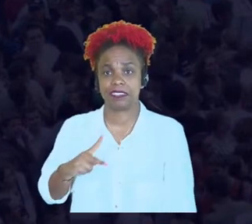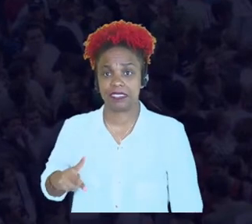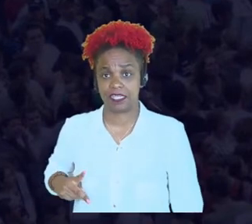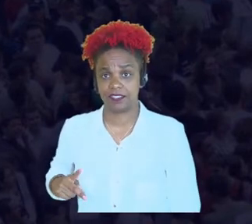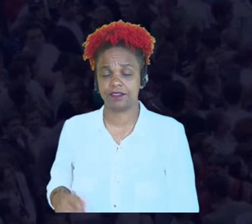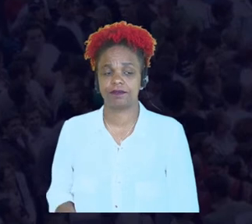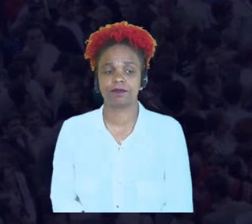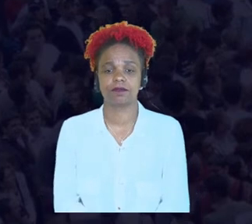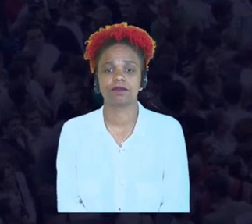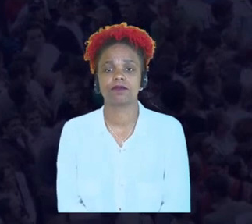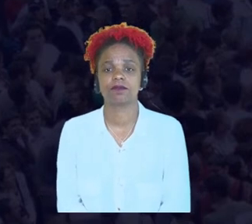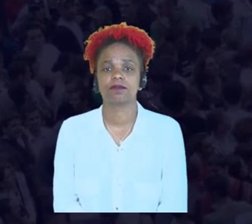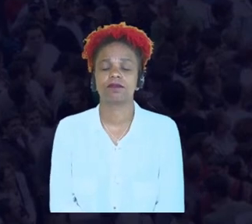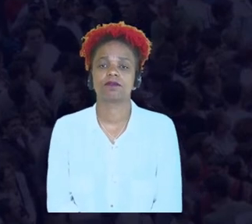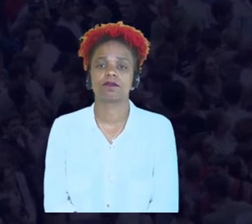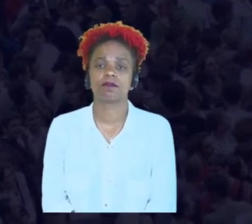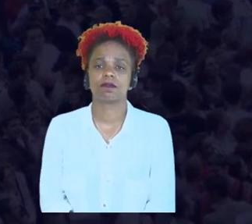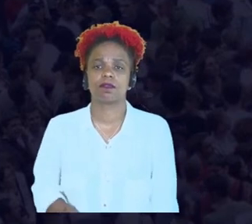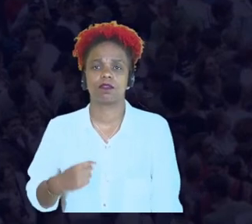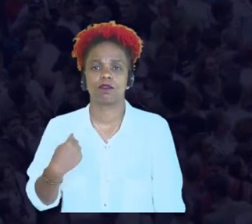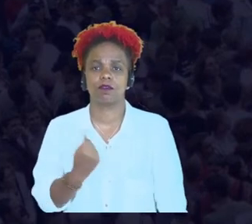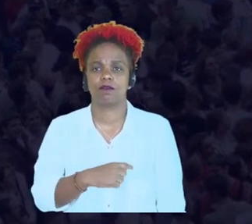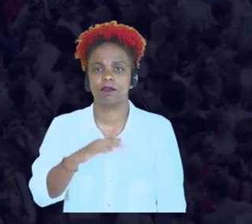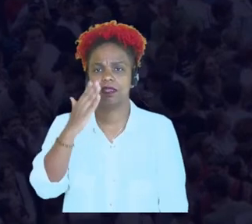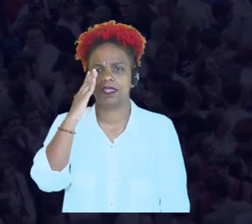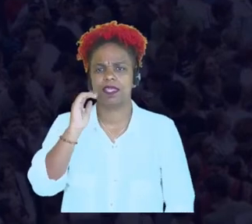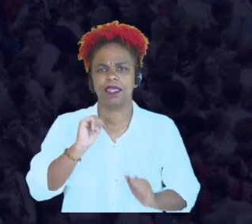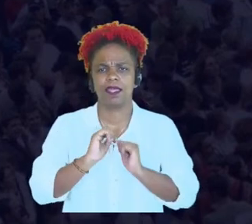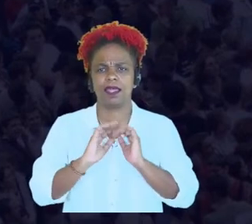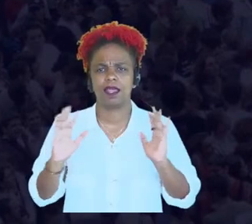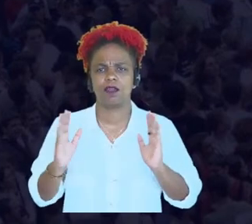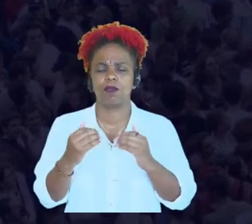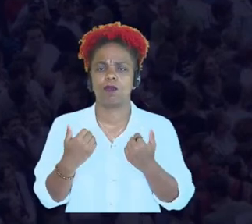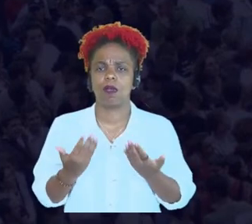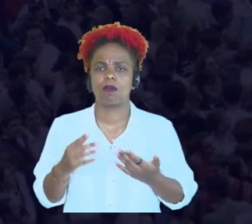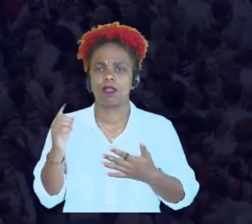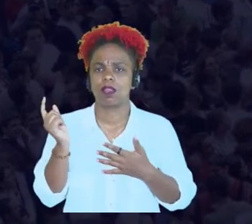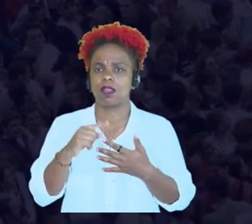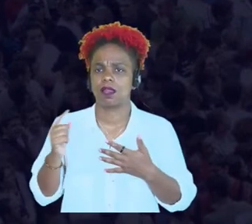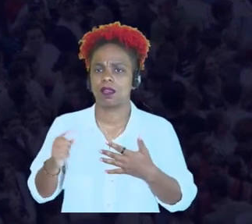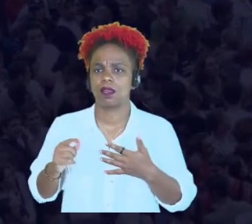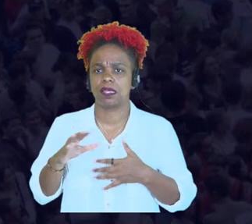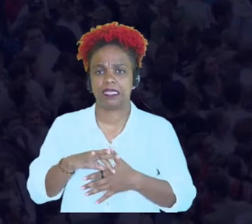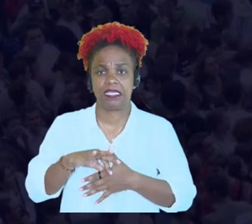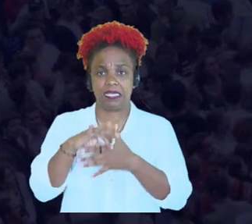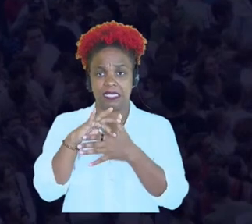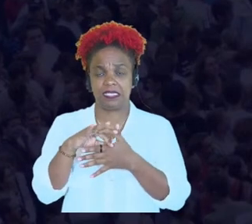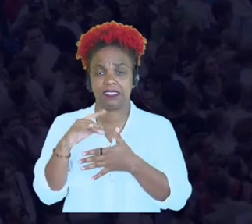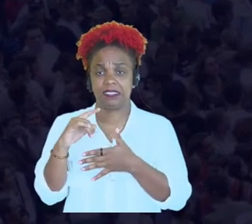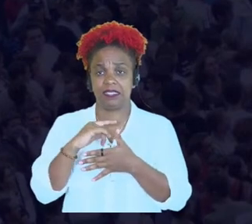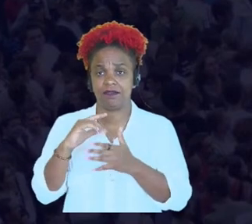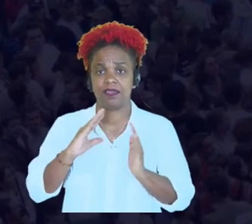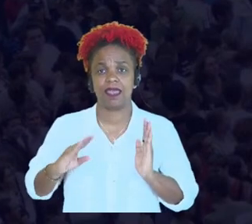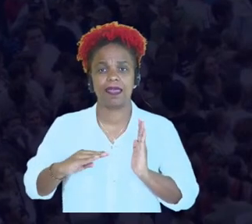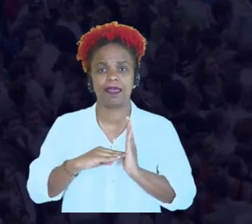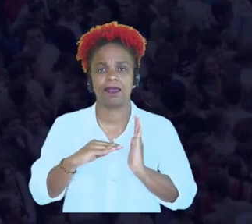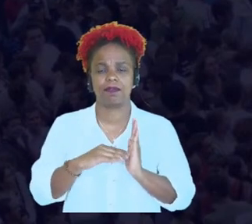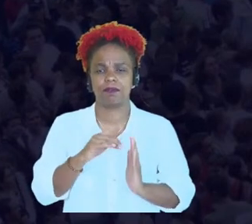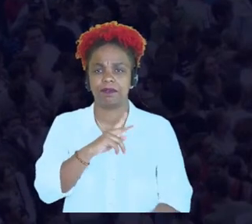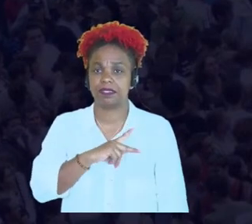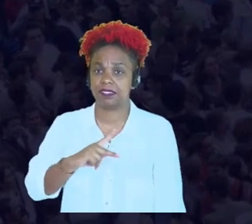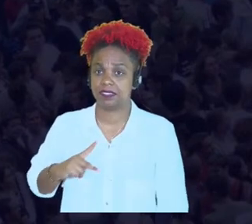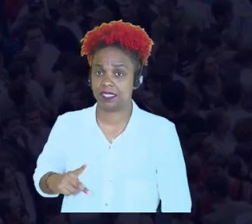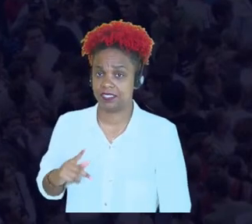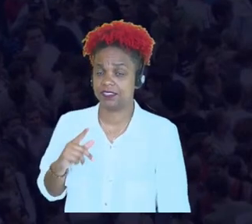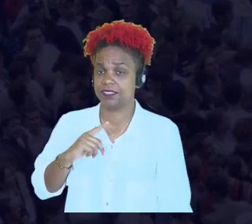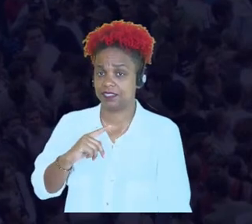República. Né? E aí a gente vai entender quais vão ser as lideranças relevantes a partir da eleição da Câmara, para o presidente da Câmara,